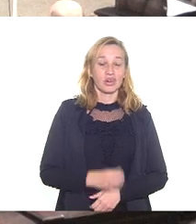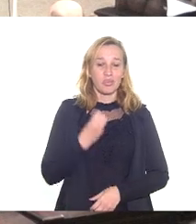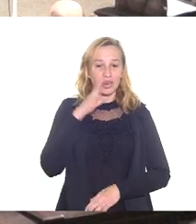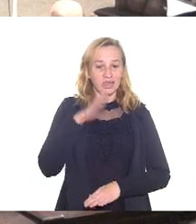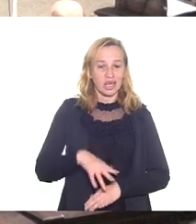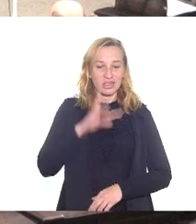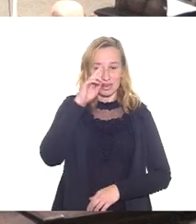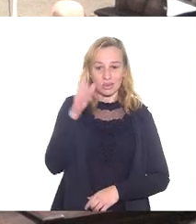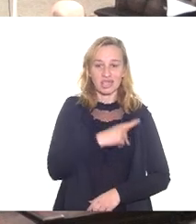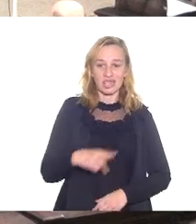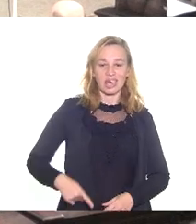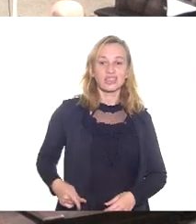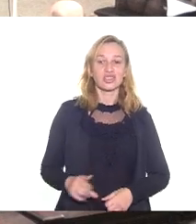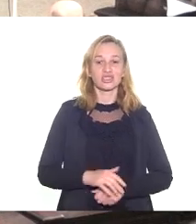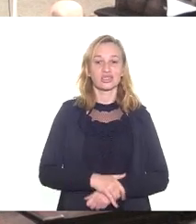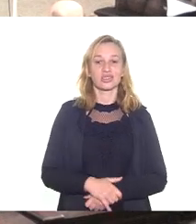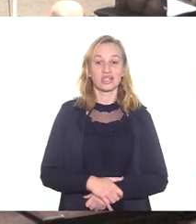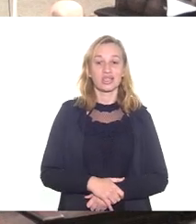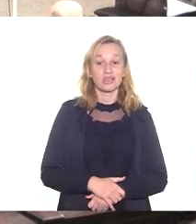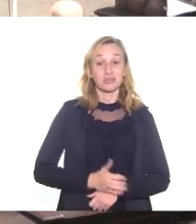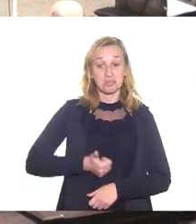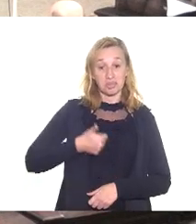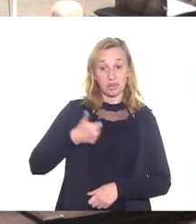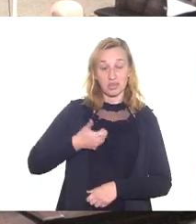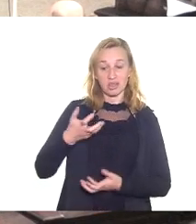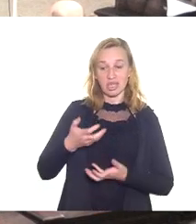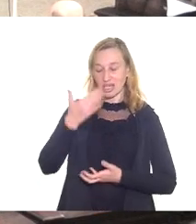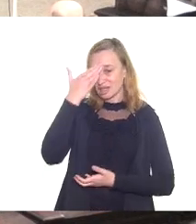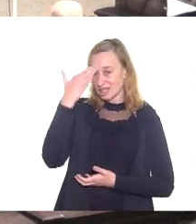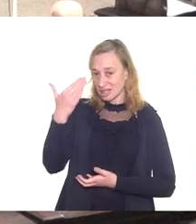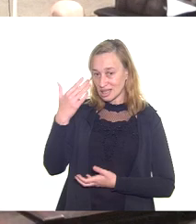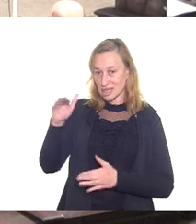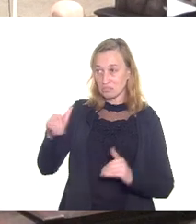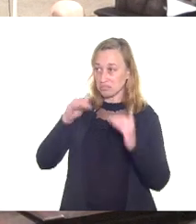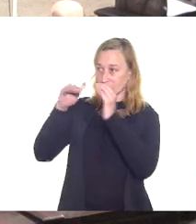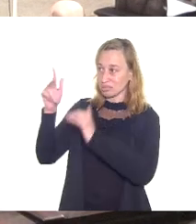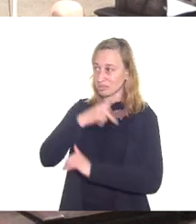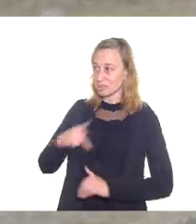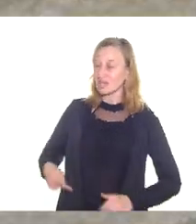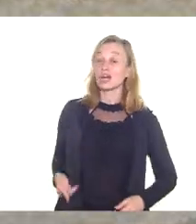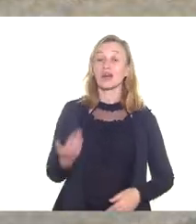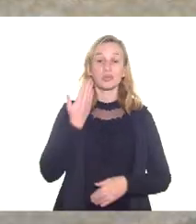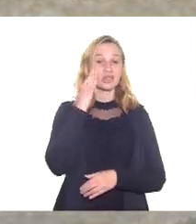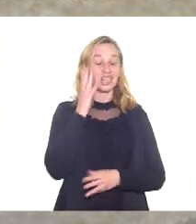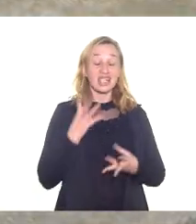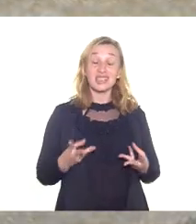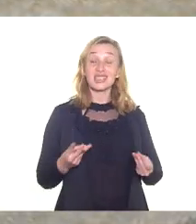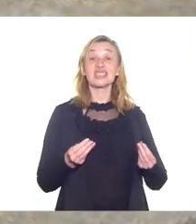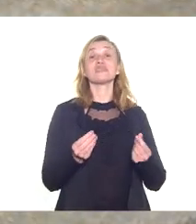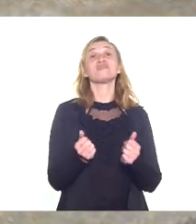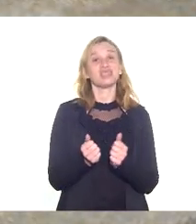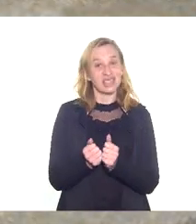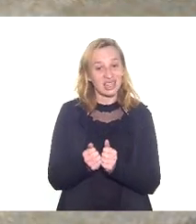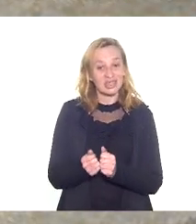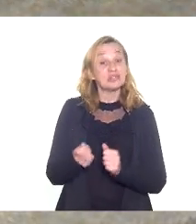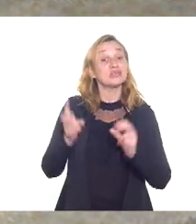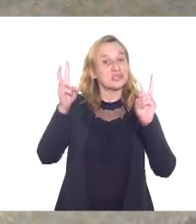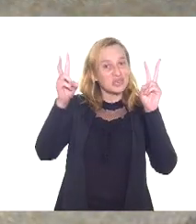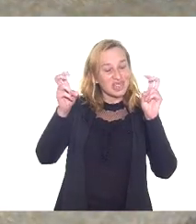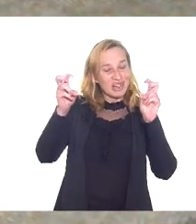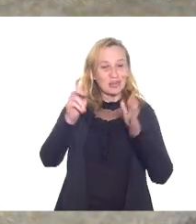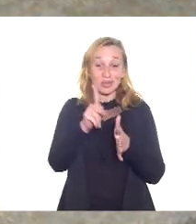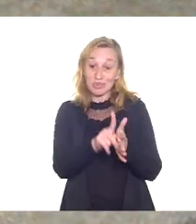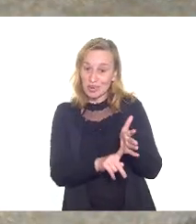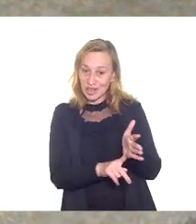Boa tarde, presidente. Primeiramente, queria agradecer a Vossa Excelência por entender a sensibilidade do tema desse